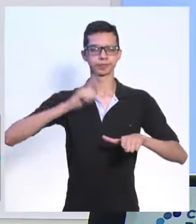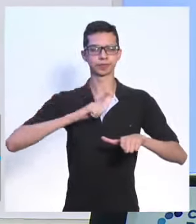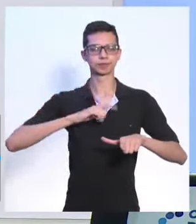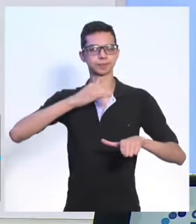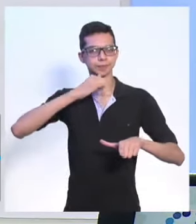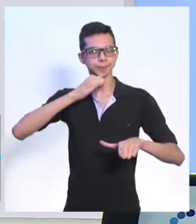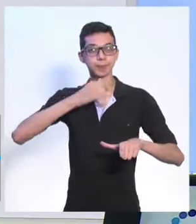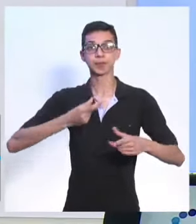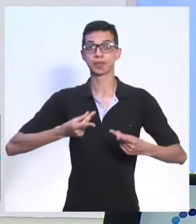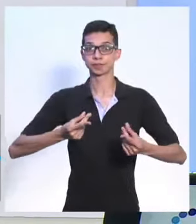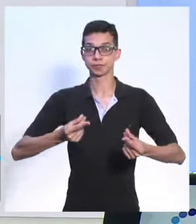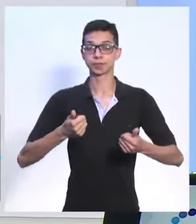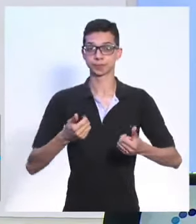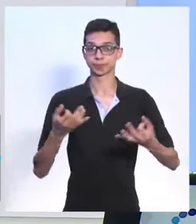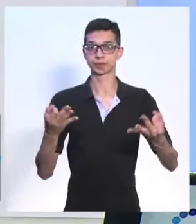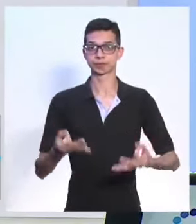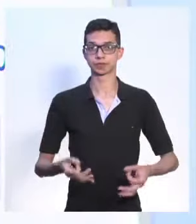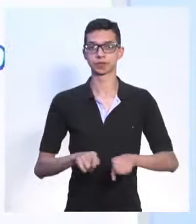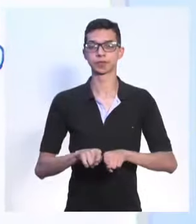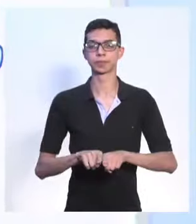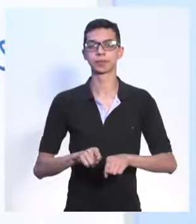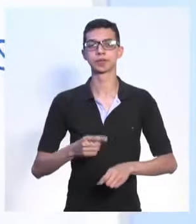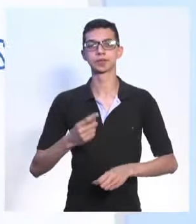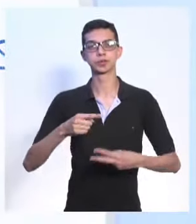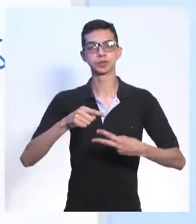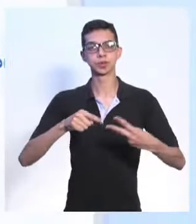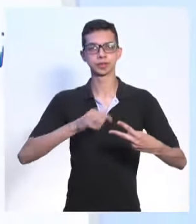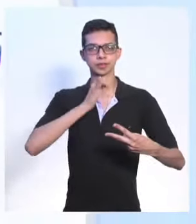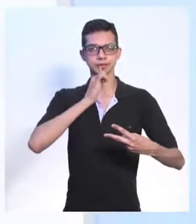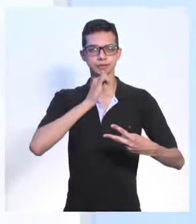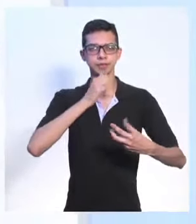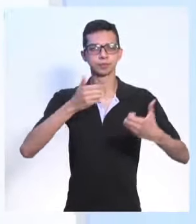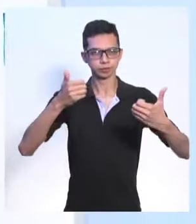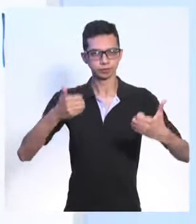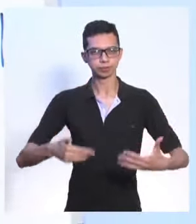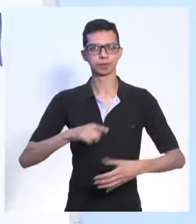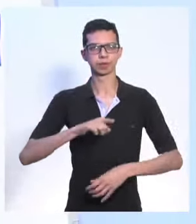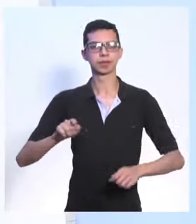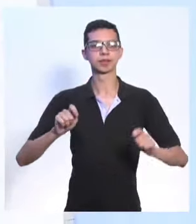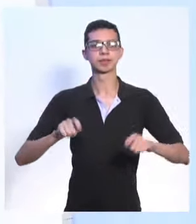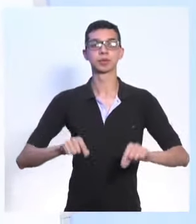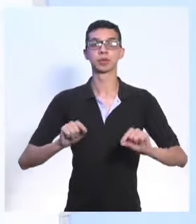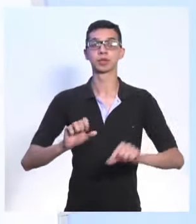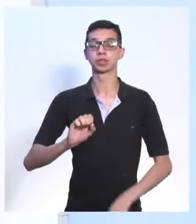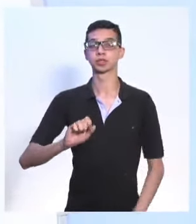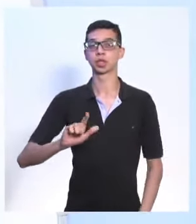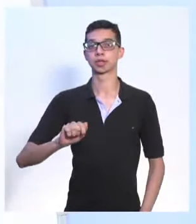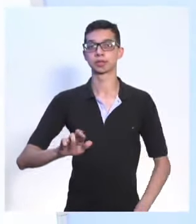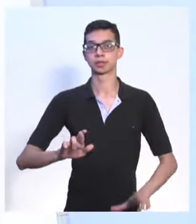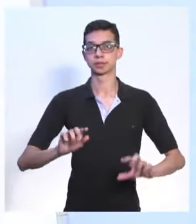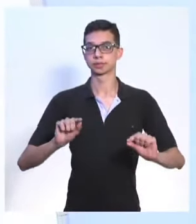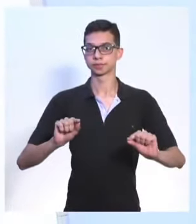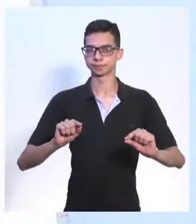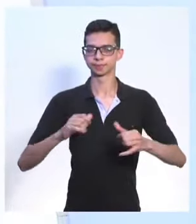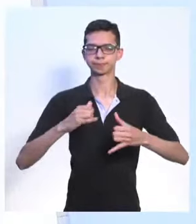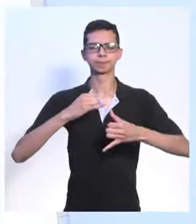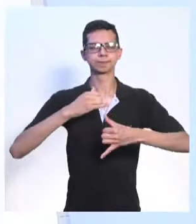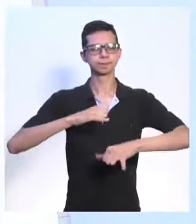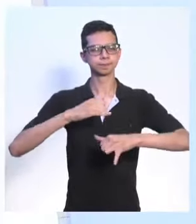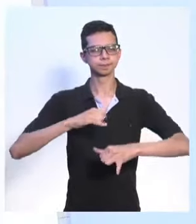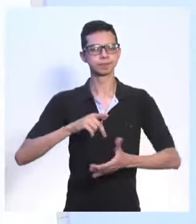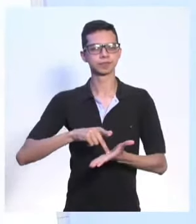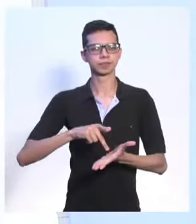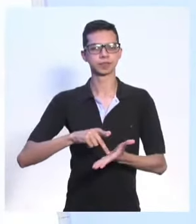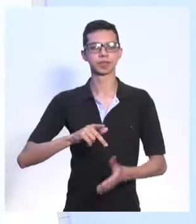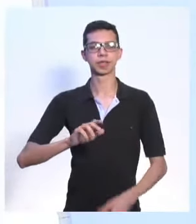os dois exemplos que deu tempo aqui de escrever para vocês, tá aqui, ó. Solar, it reduces the electricity bill. Não é isso?